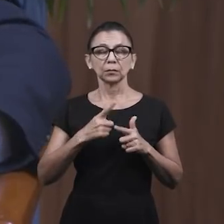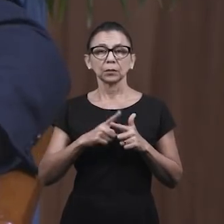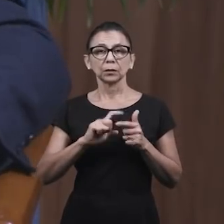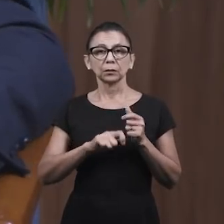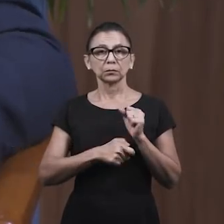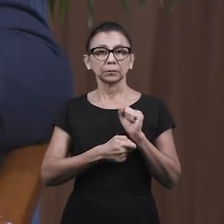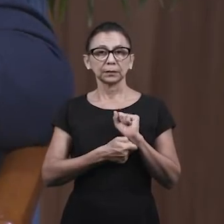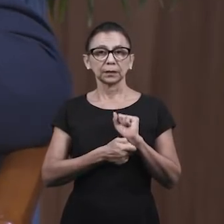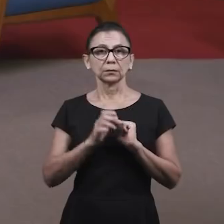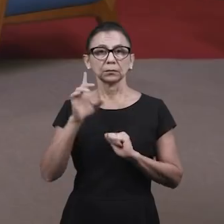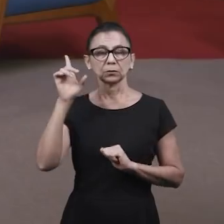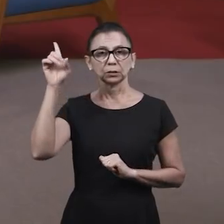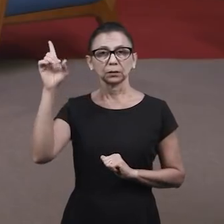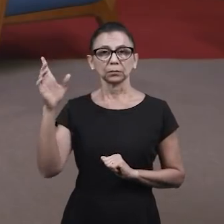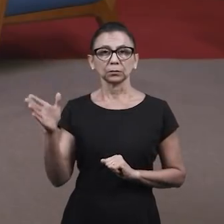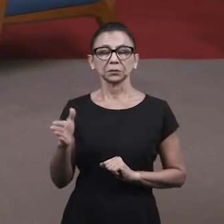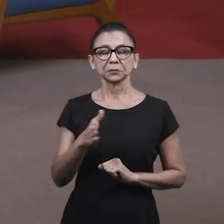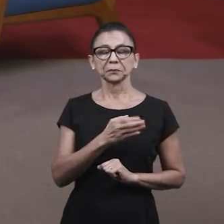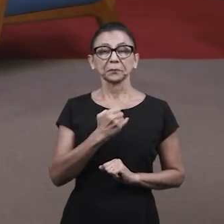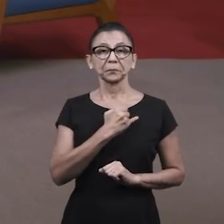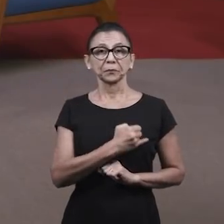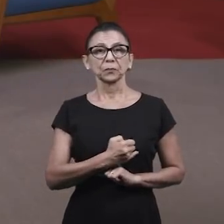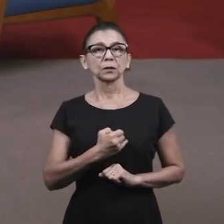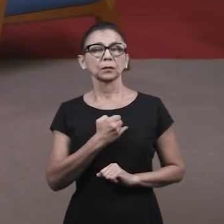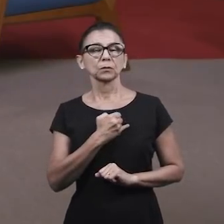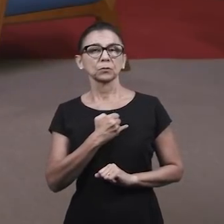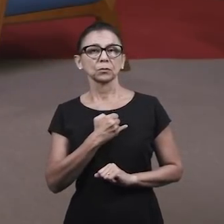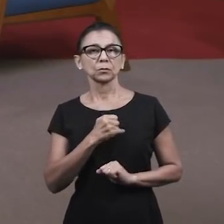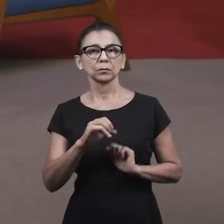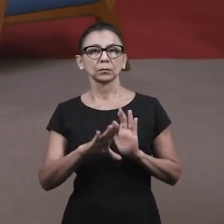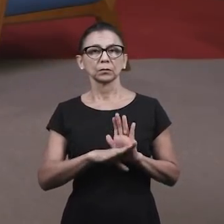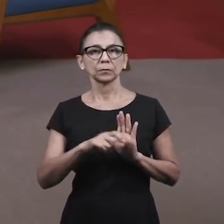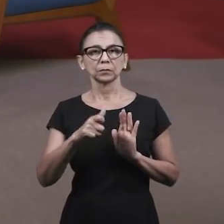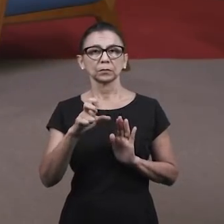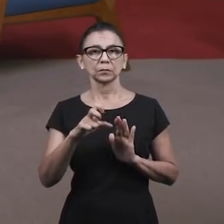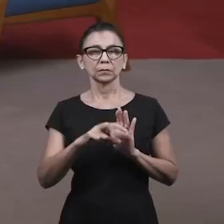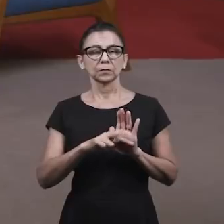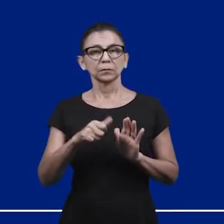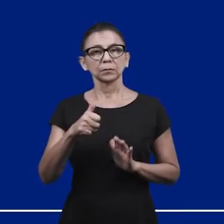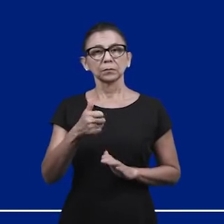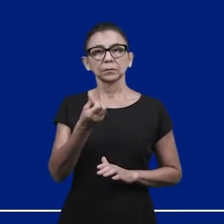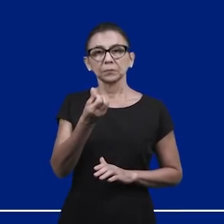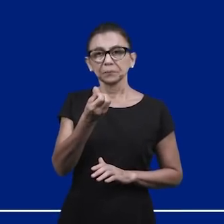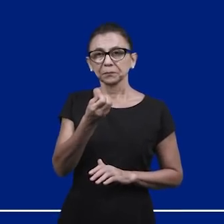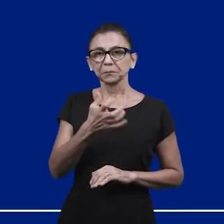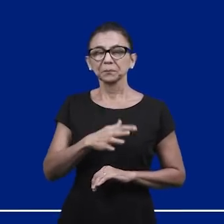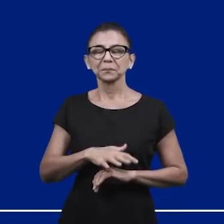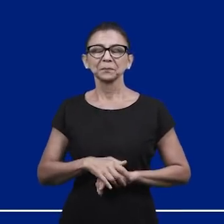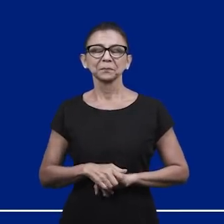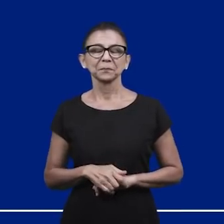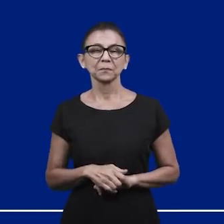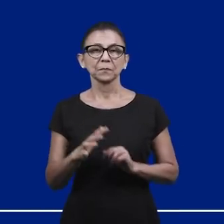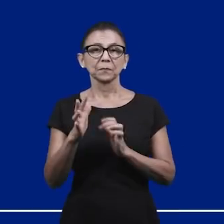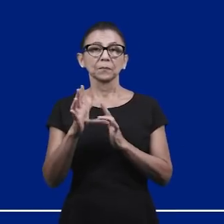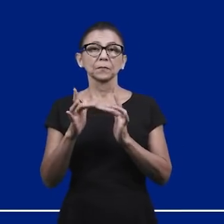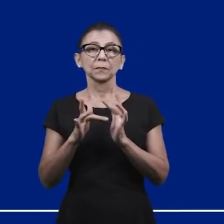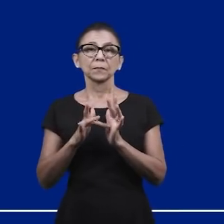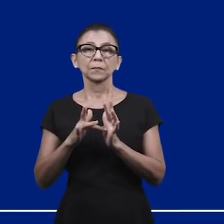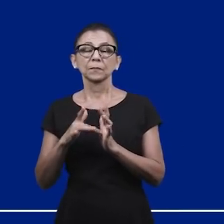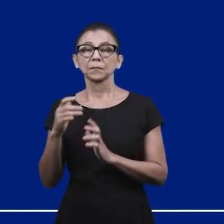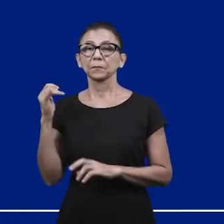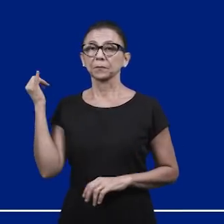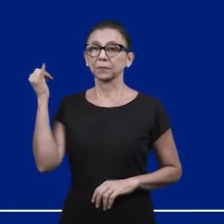ação física, né, de beber aquele elemento, de comer aquele elemento. Um ritual, né? De um ritual, isso. E passa